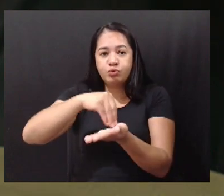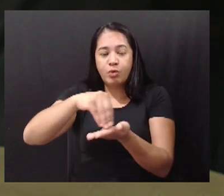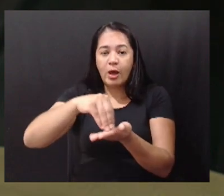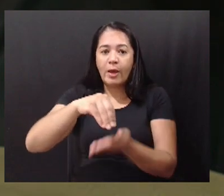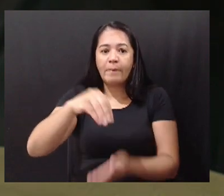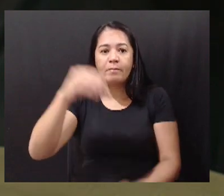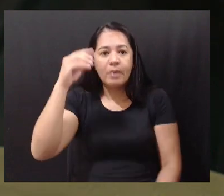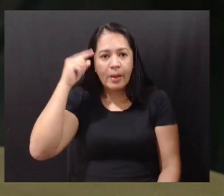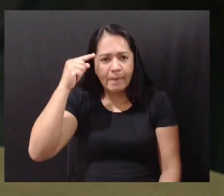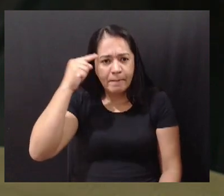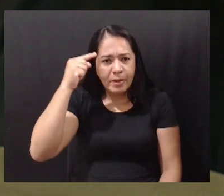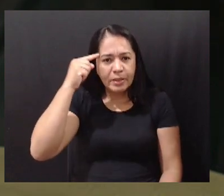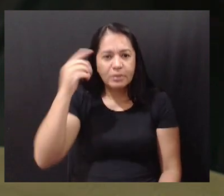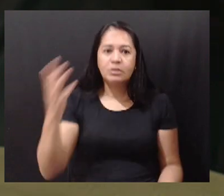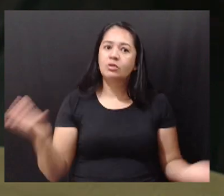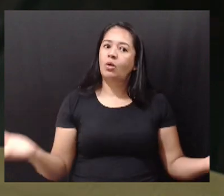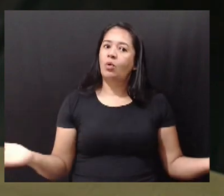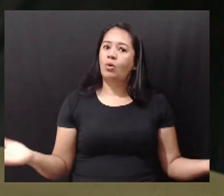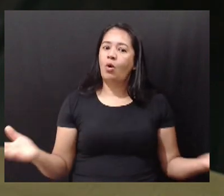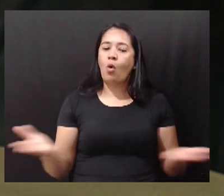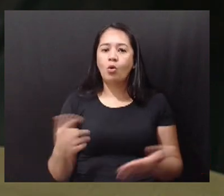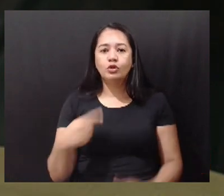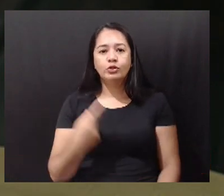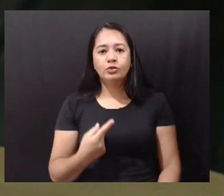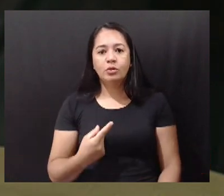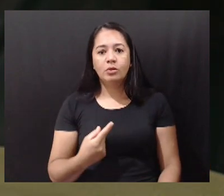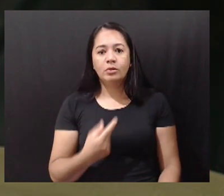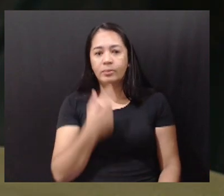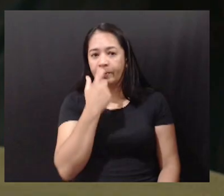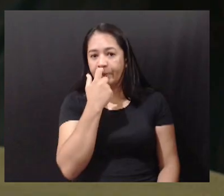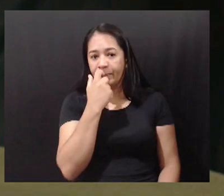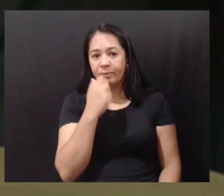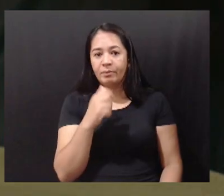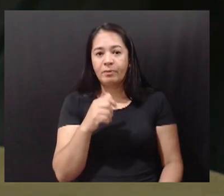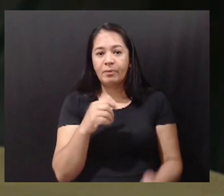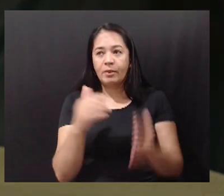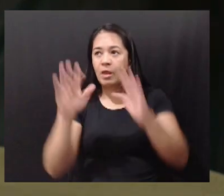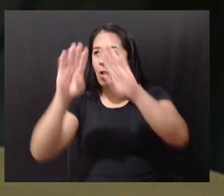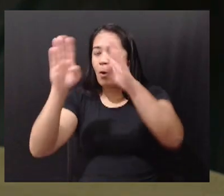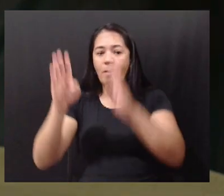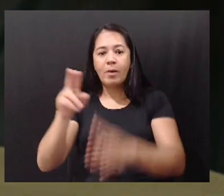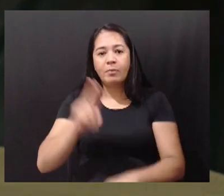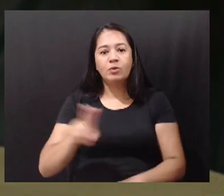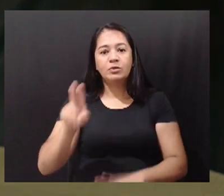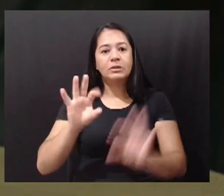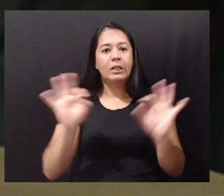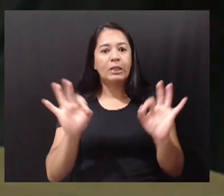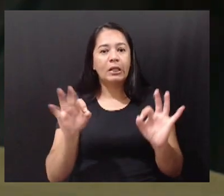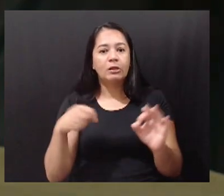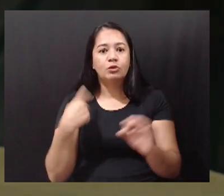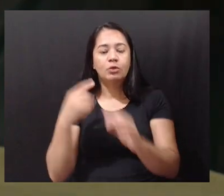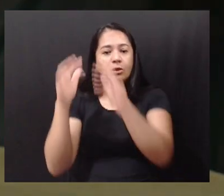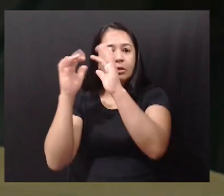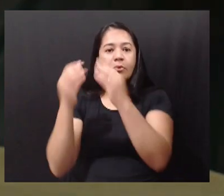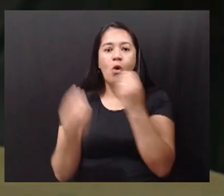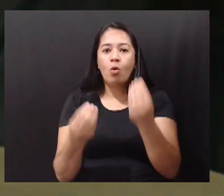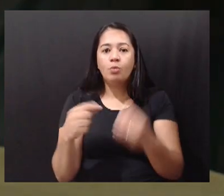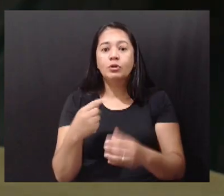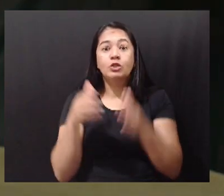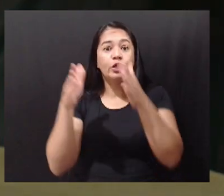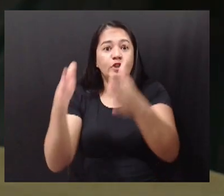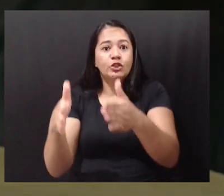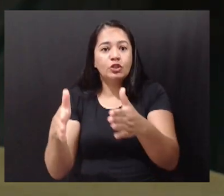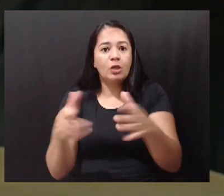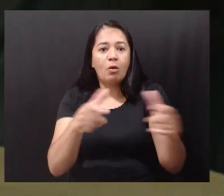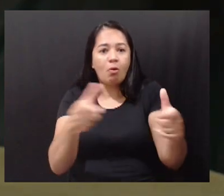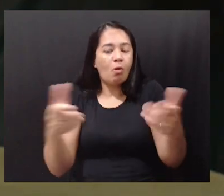GPS. Gente, a gente hoje já não usamos mais mapa e a gente nem coloca mais o nosso cérebro para pensar como é que a gente vai chegar em determinado local.